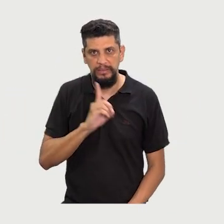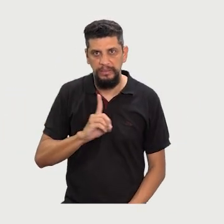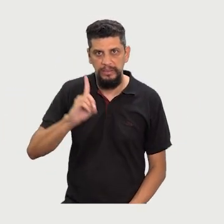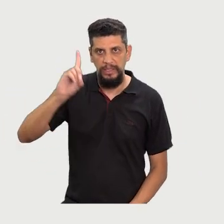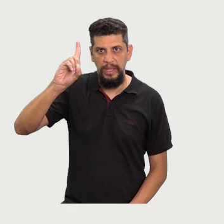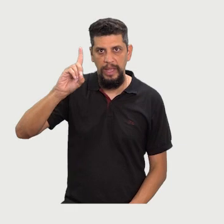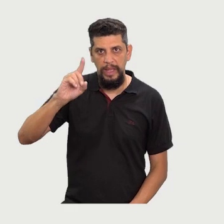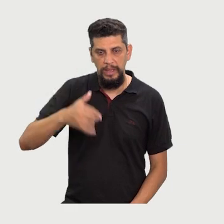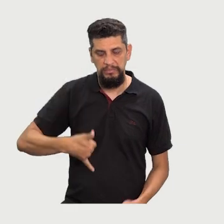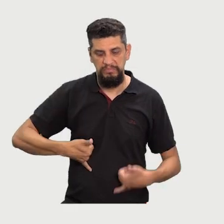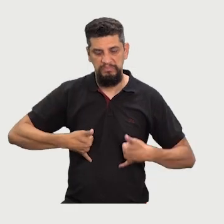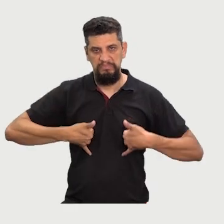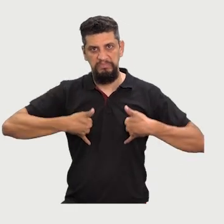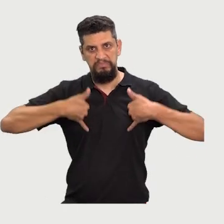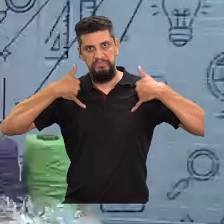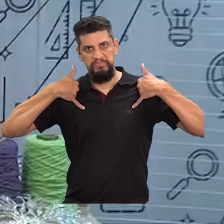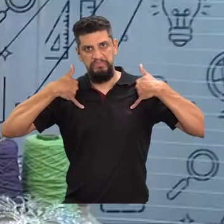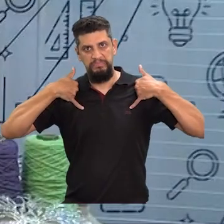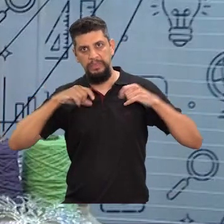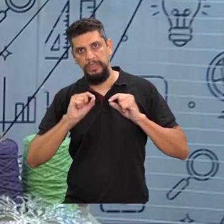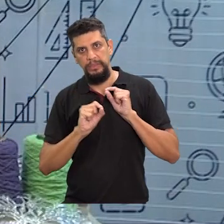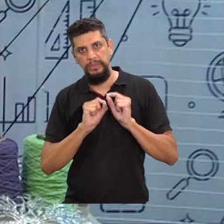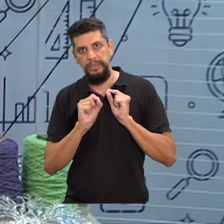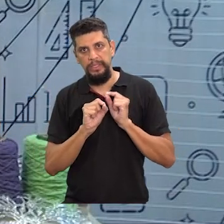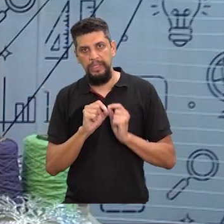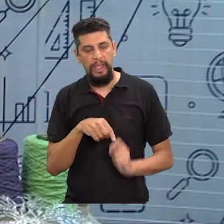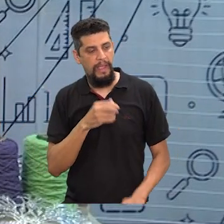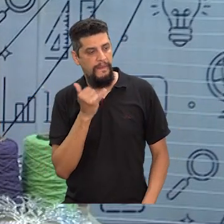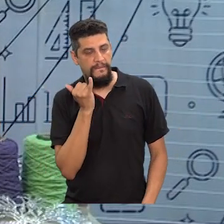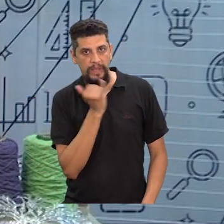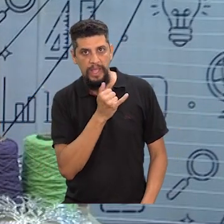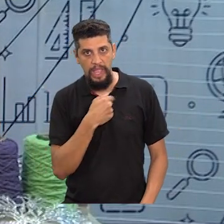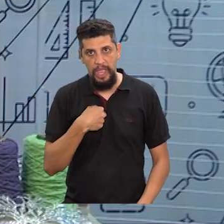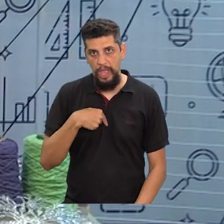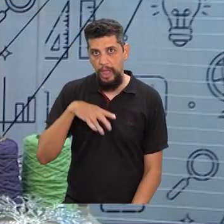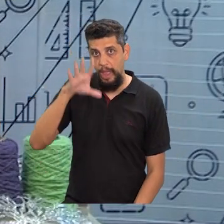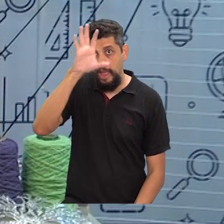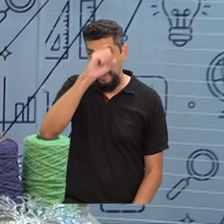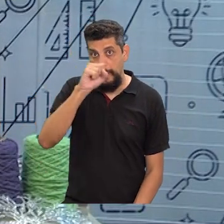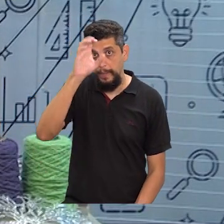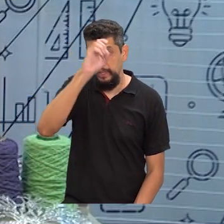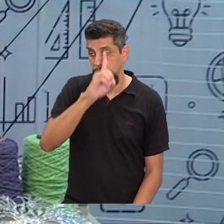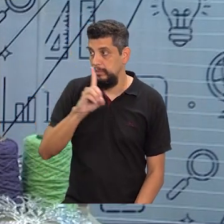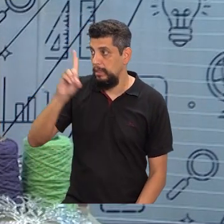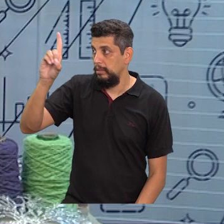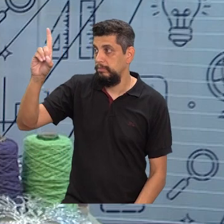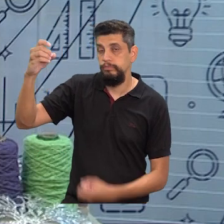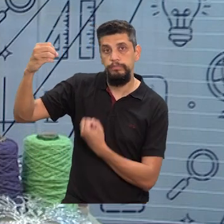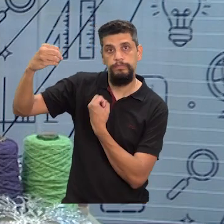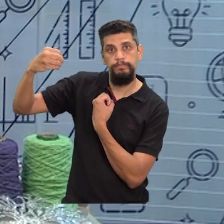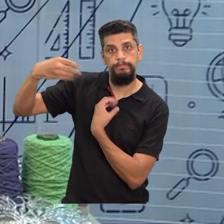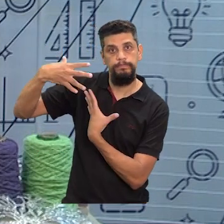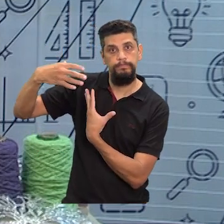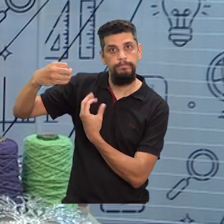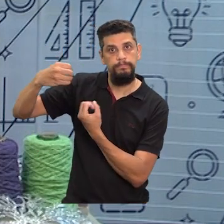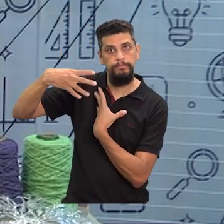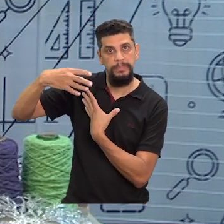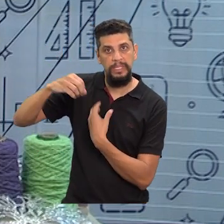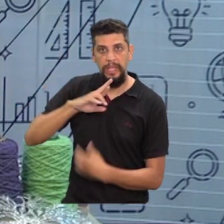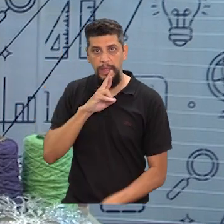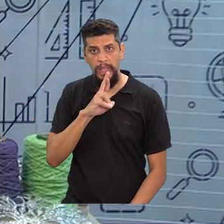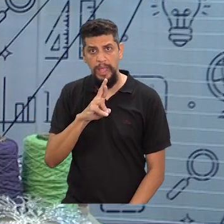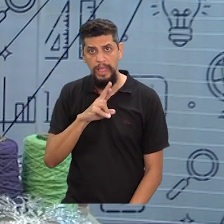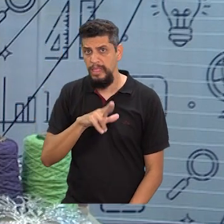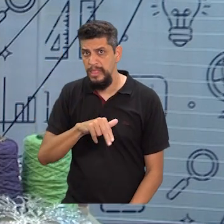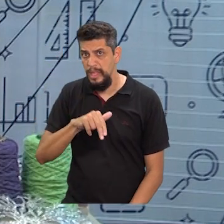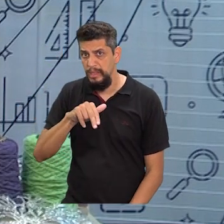a deusa, mas principalmente a Aracne, não permitia que o quê? Que ela falasse, que ela aprendeu com a deusa Atena a tecer. Então, ela